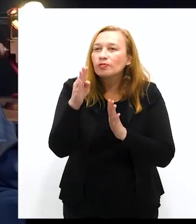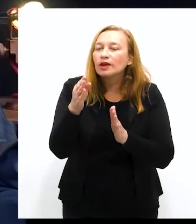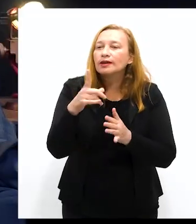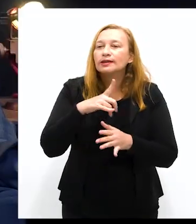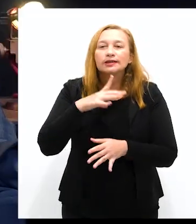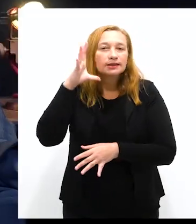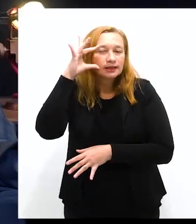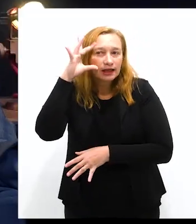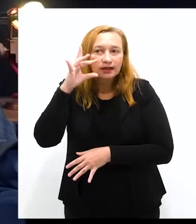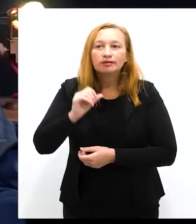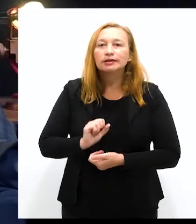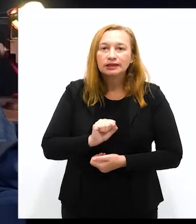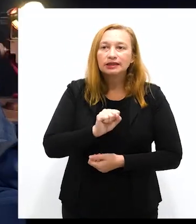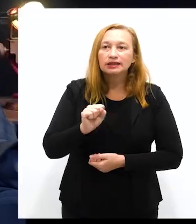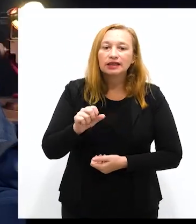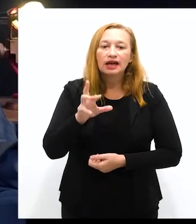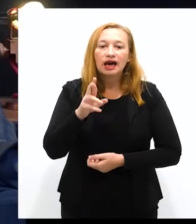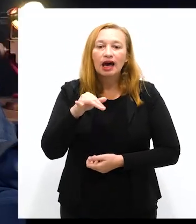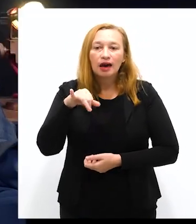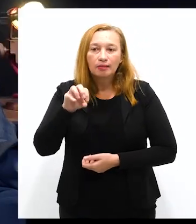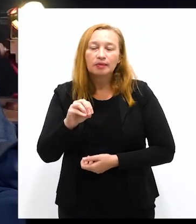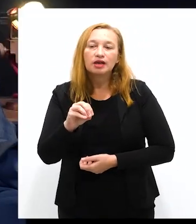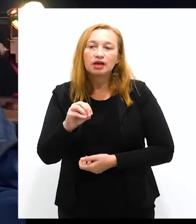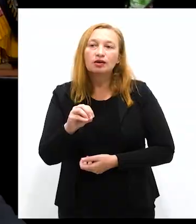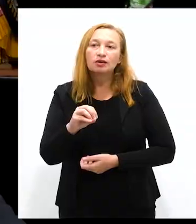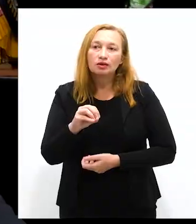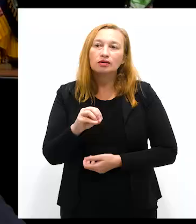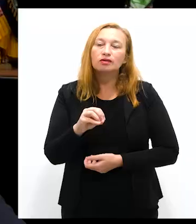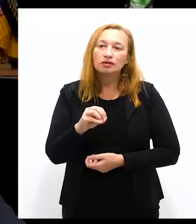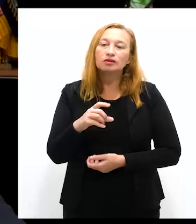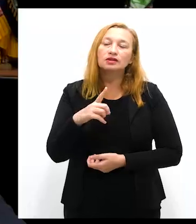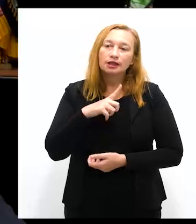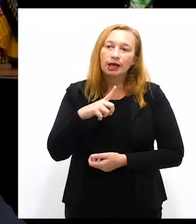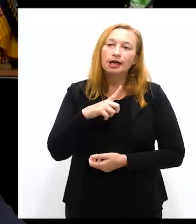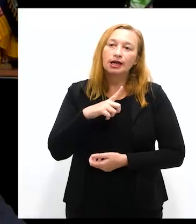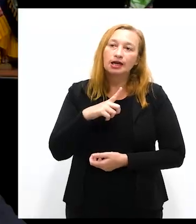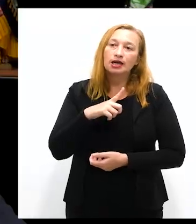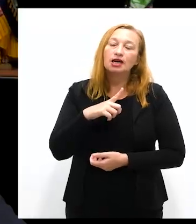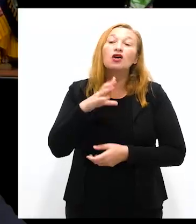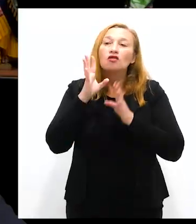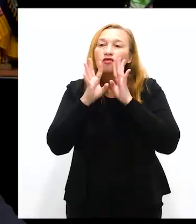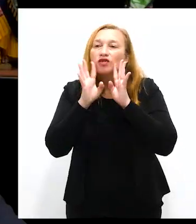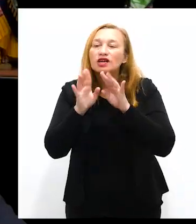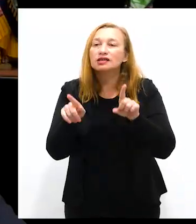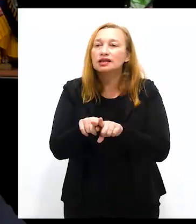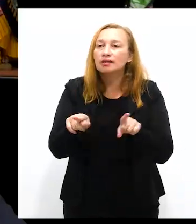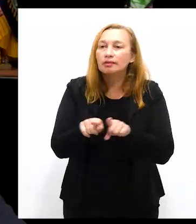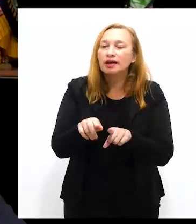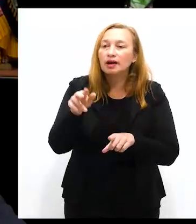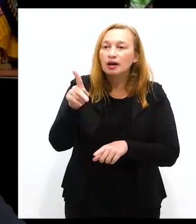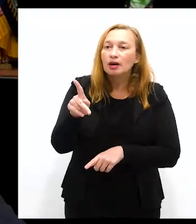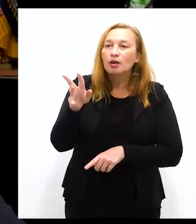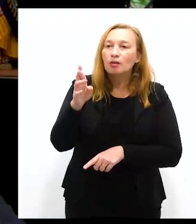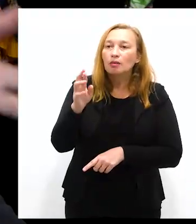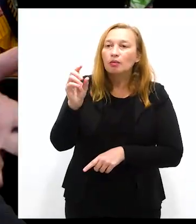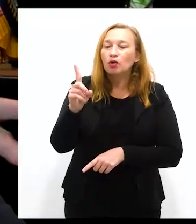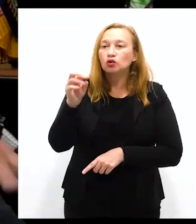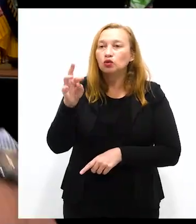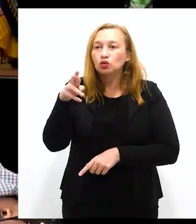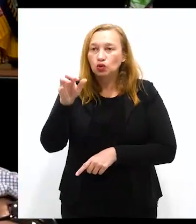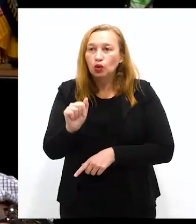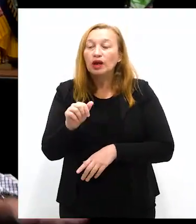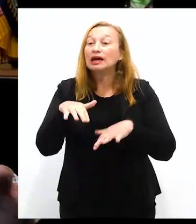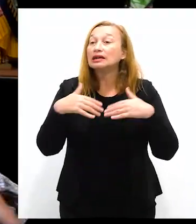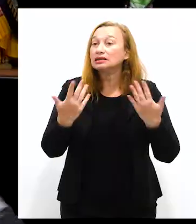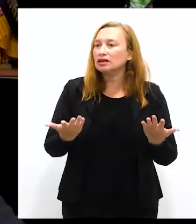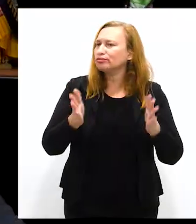Você tem Instagram? Tem Instagram, Ramiro Montalvão, tem Face Ramiro Montalvão e tem da